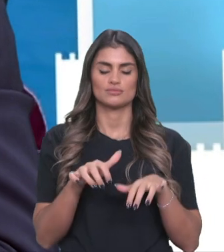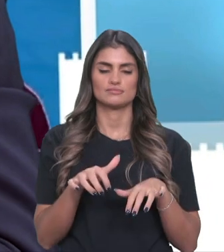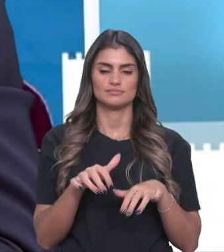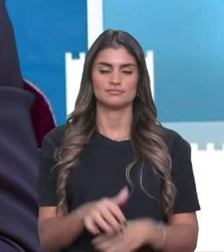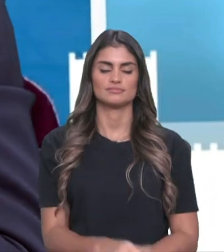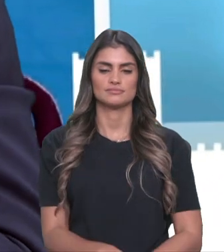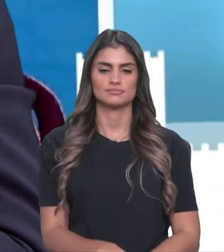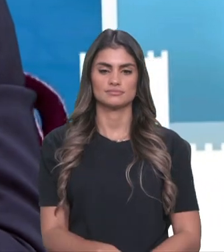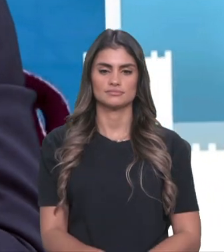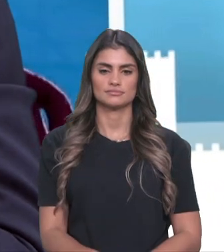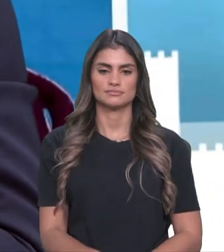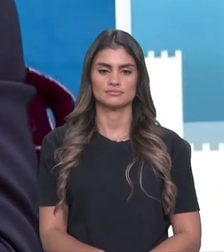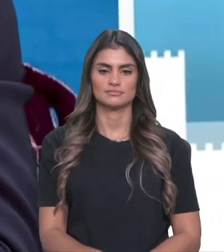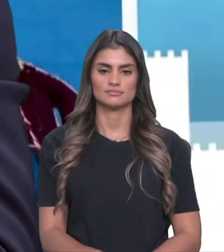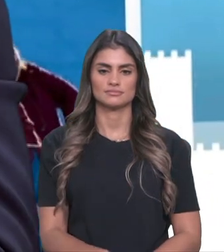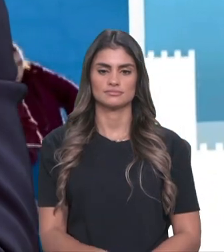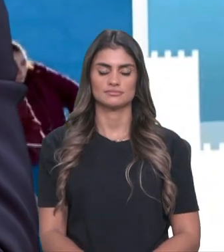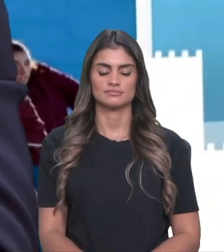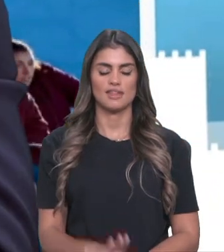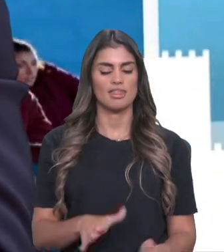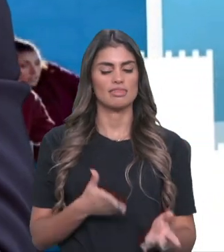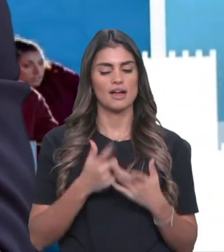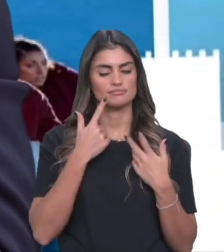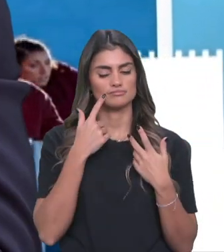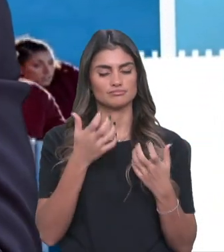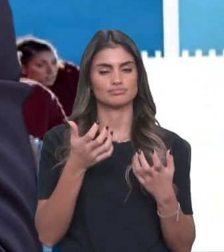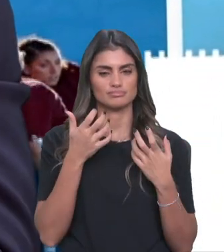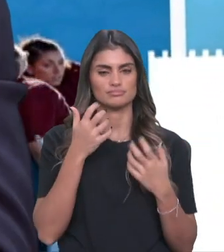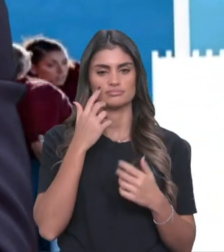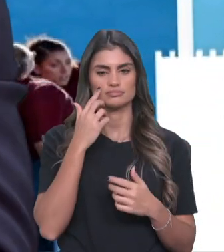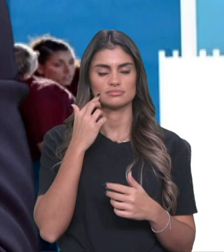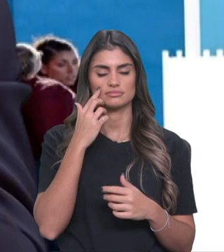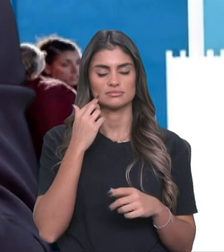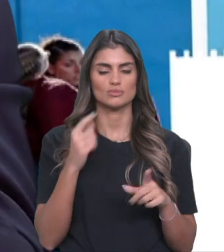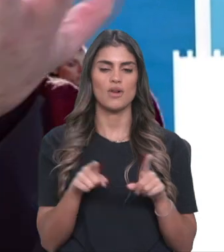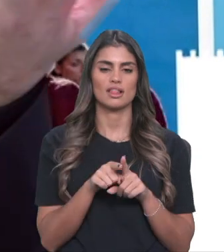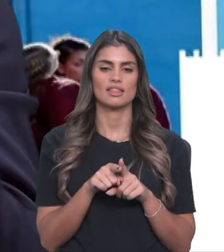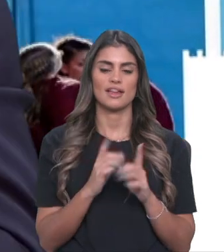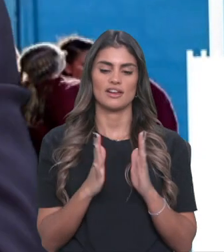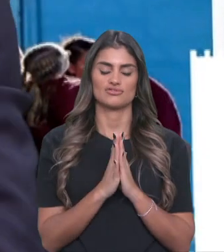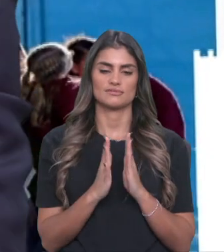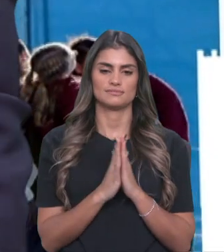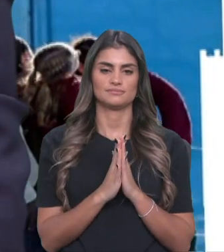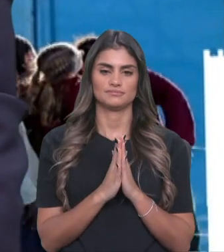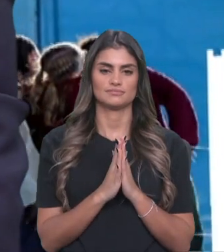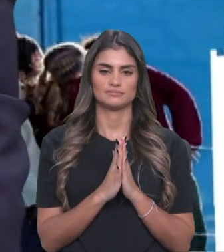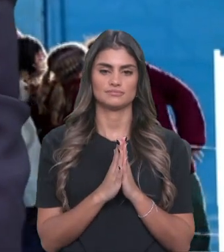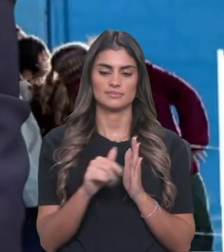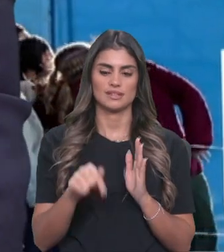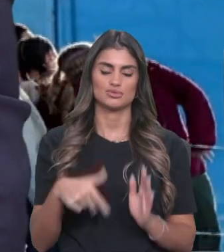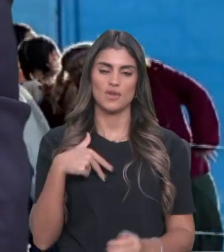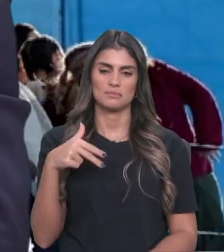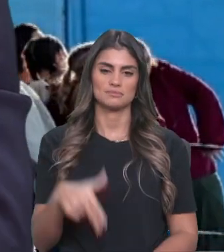permitisse essa visibilidade da inteireza da Igreja que peregrina aqui em